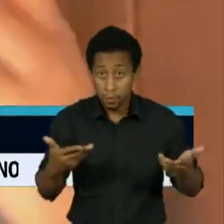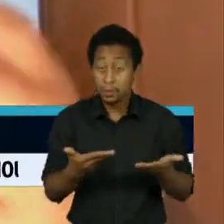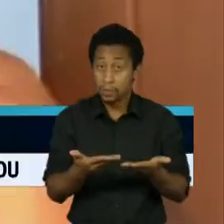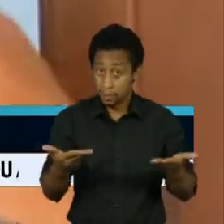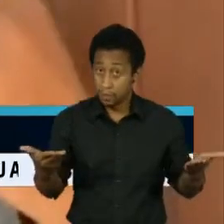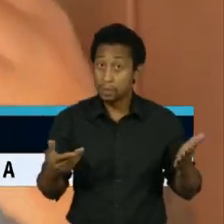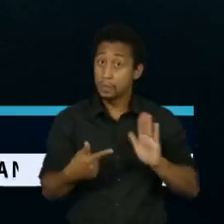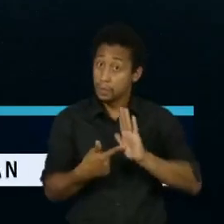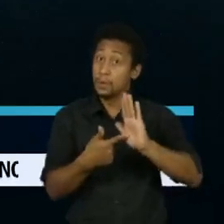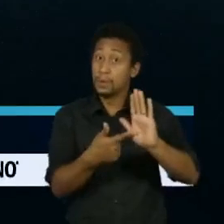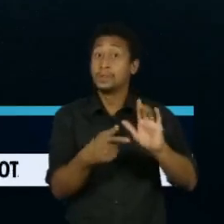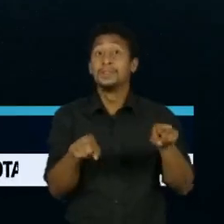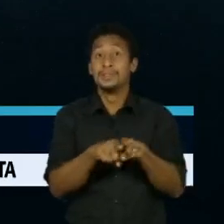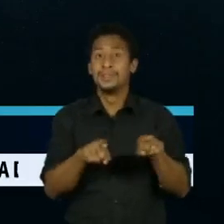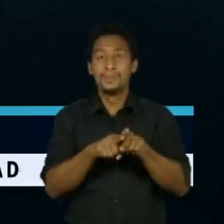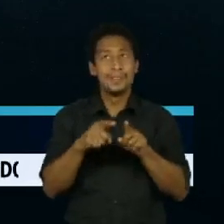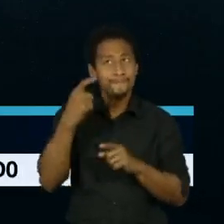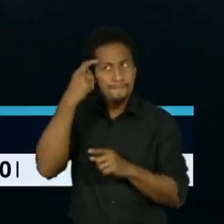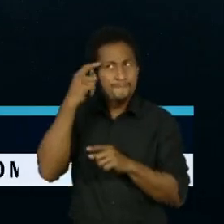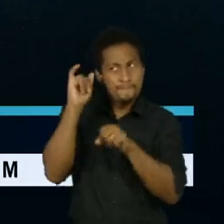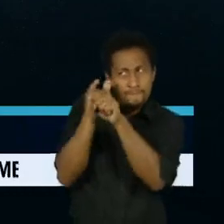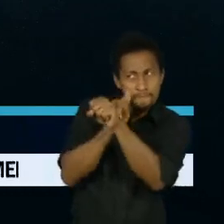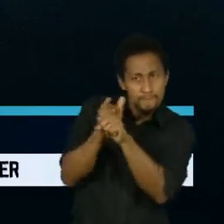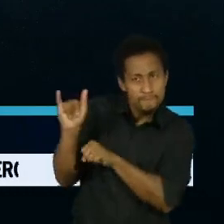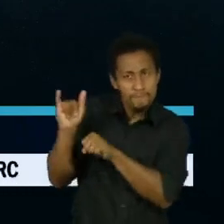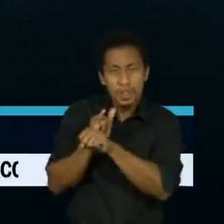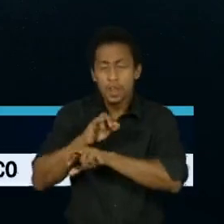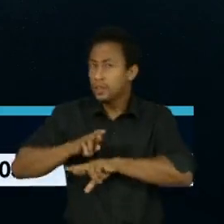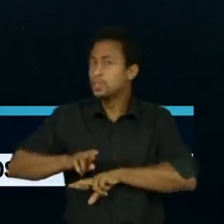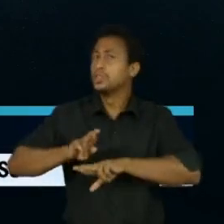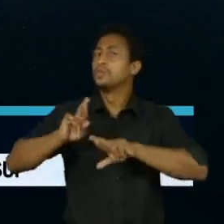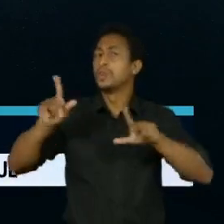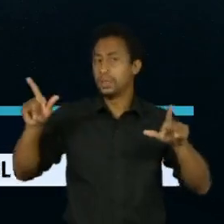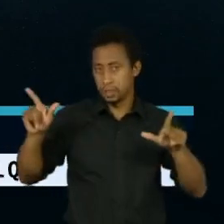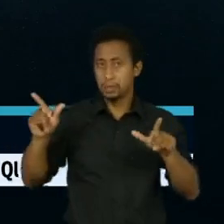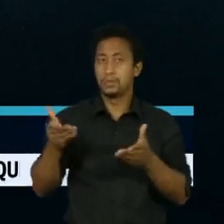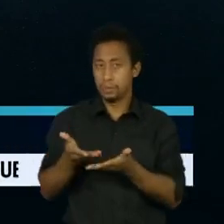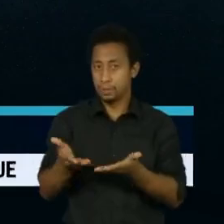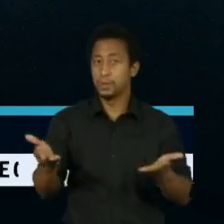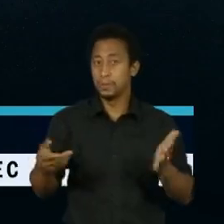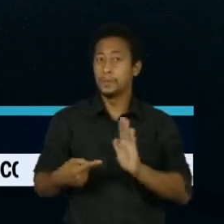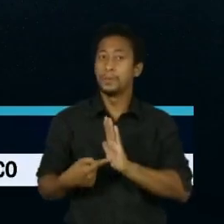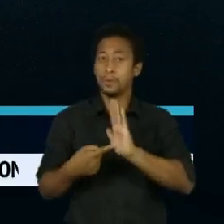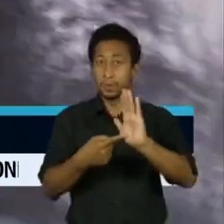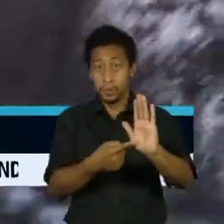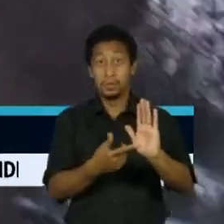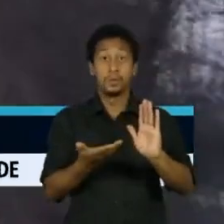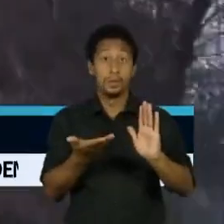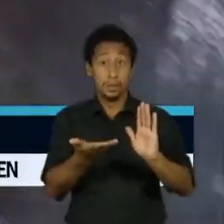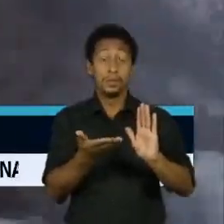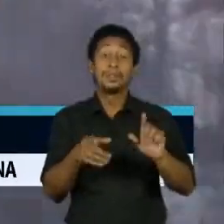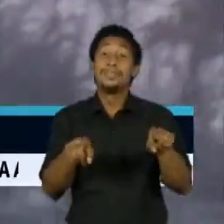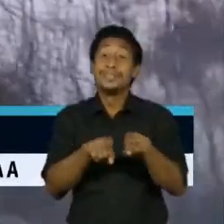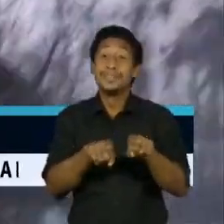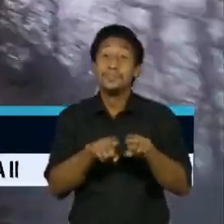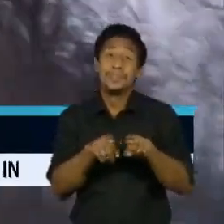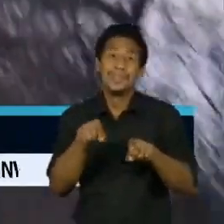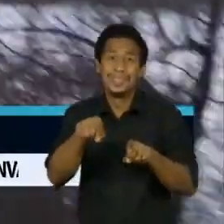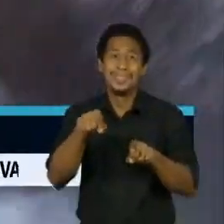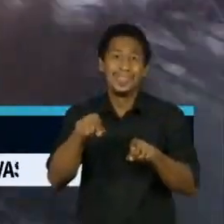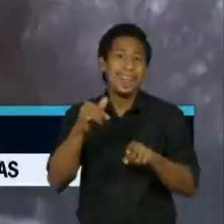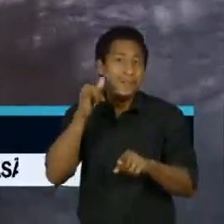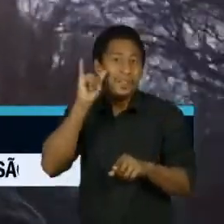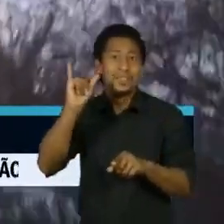novo pensamento doutrinário, ou seja, uma nova maneira de como pensar a guerra, sem, no entanto, abdicar de grandes e